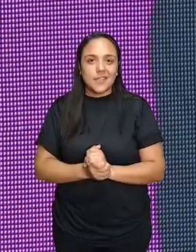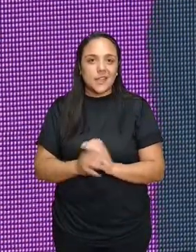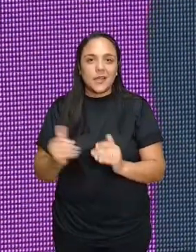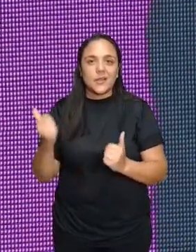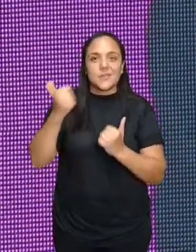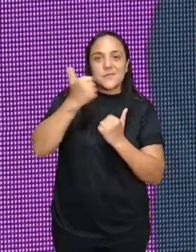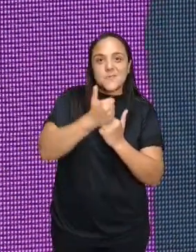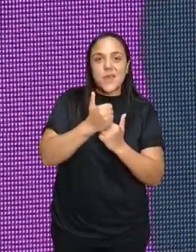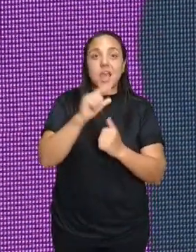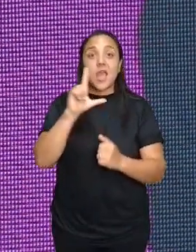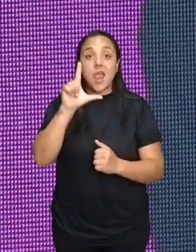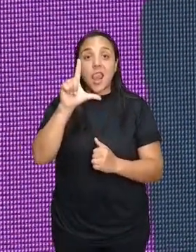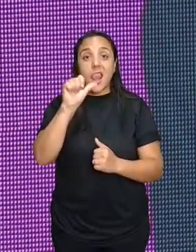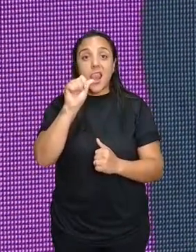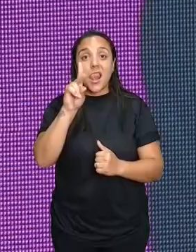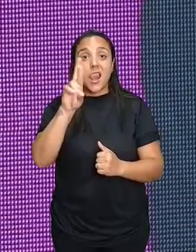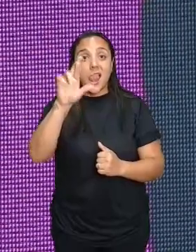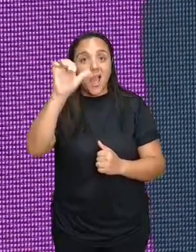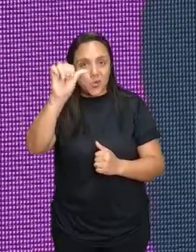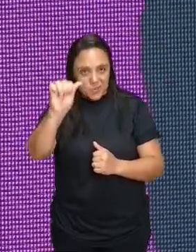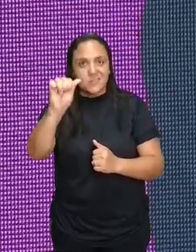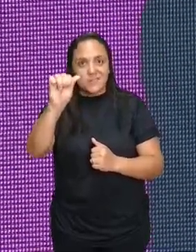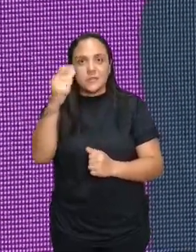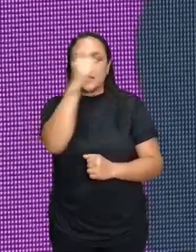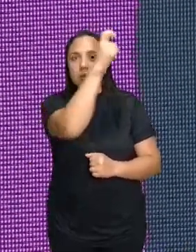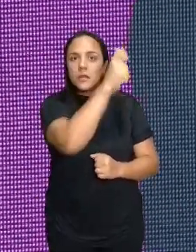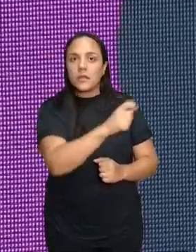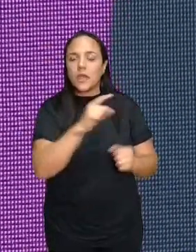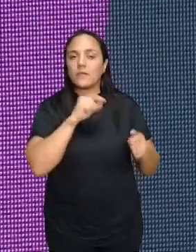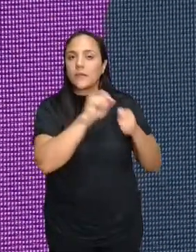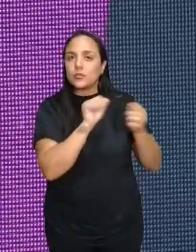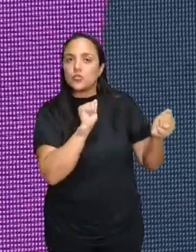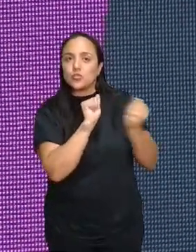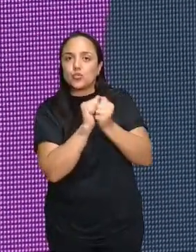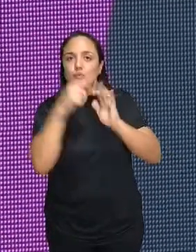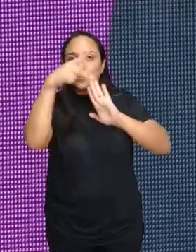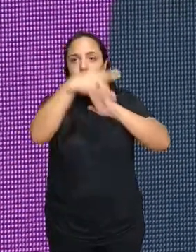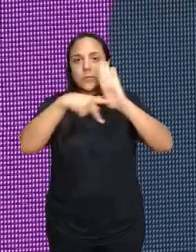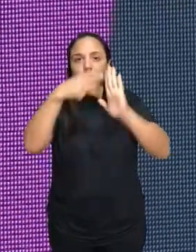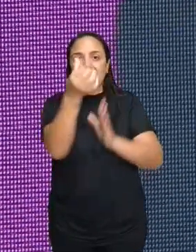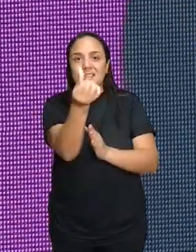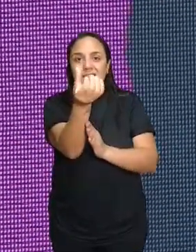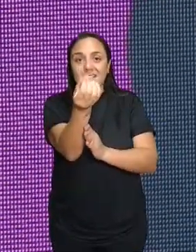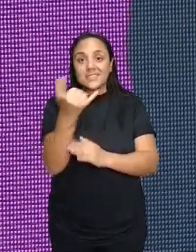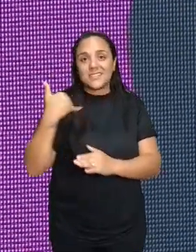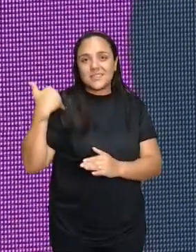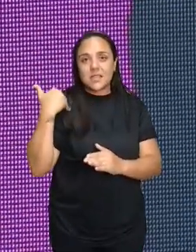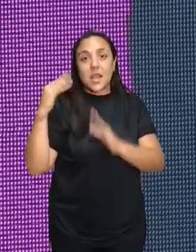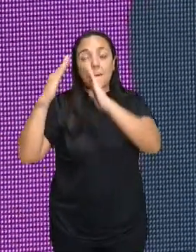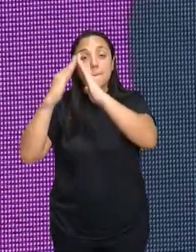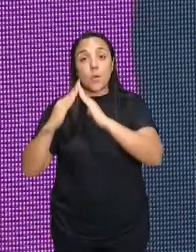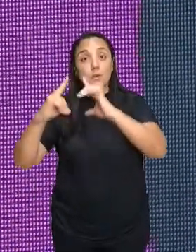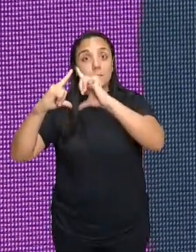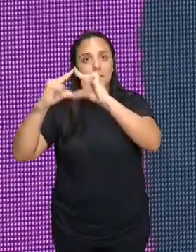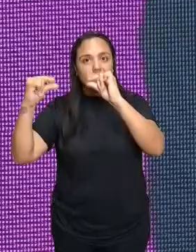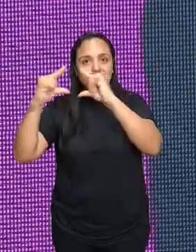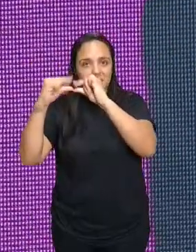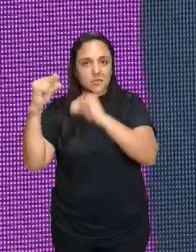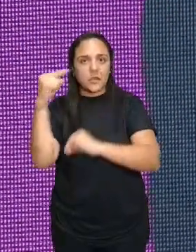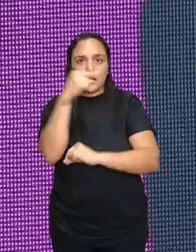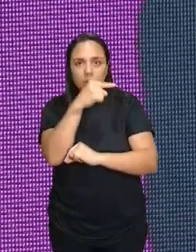das senhoras que participam do nosso projeto de letramento digital, uma senhora de 65 anos que mora em Brasília, e que ela